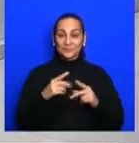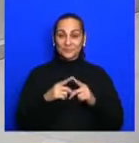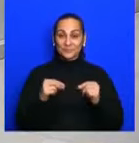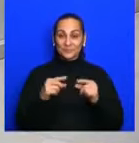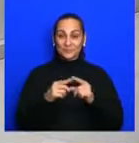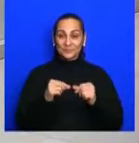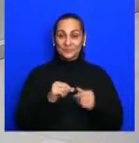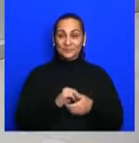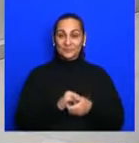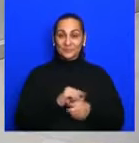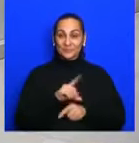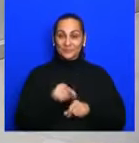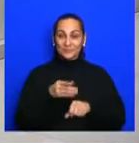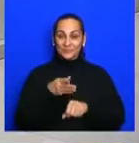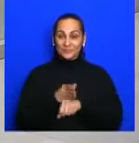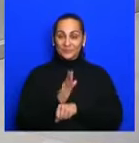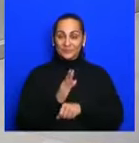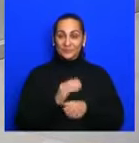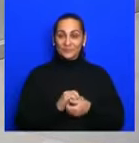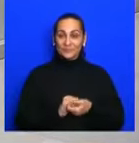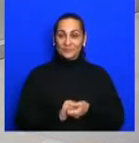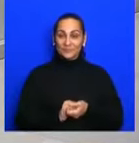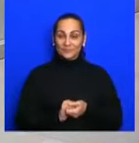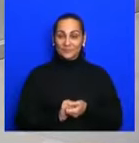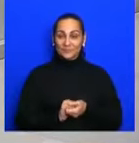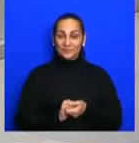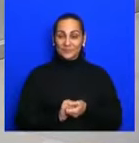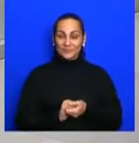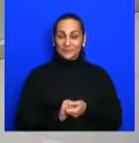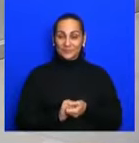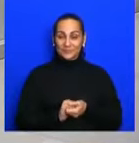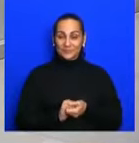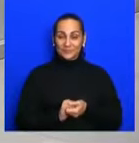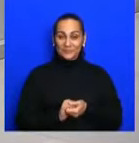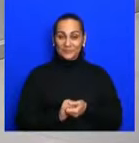da Caixa em Brasília. Sorteio da quina ao vivo. Sorteio validado!